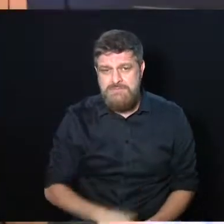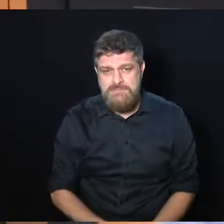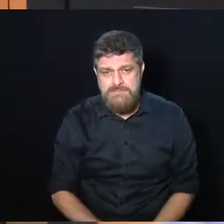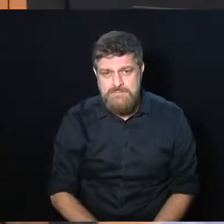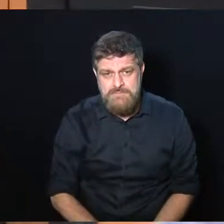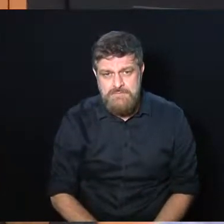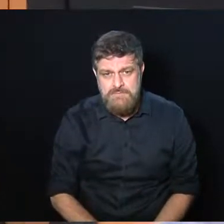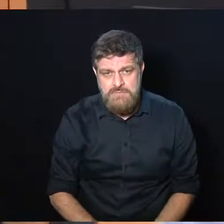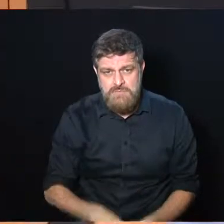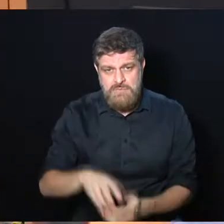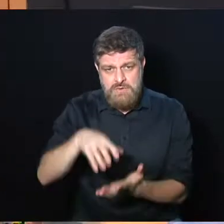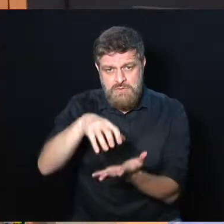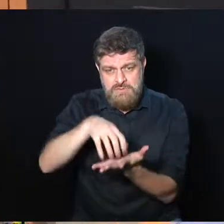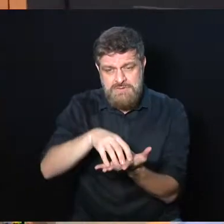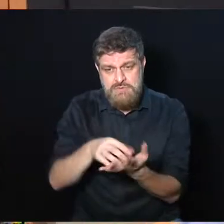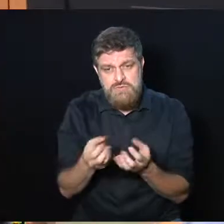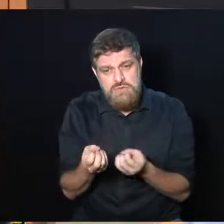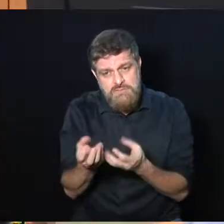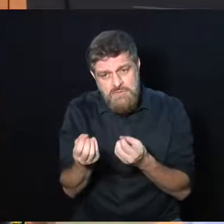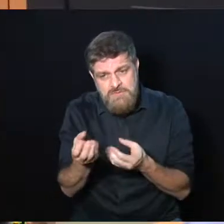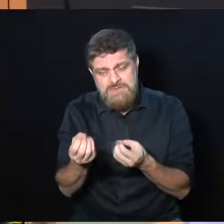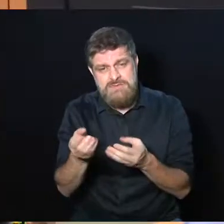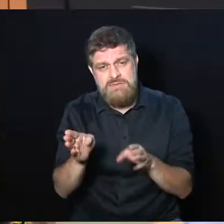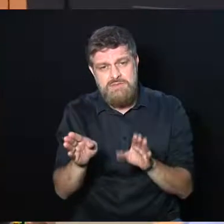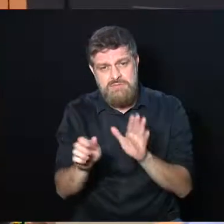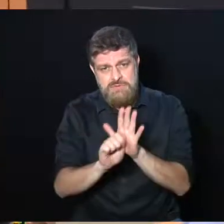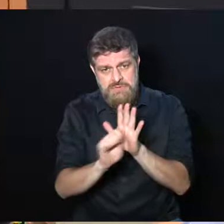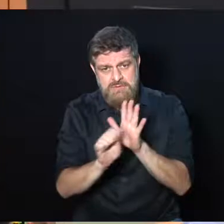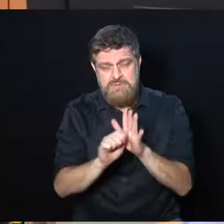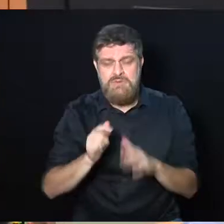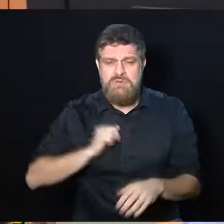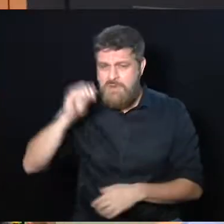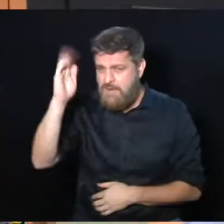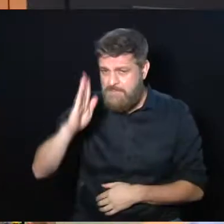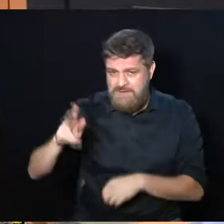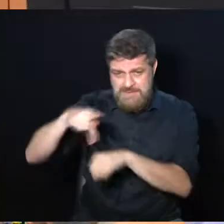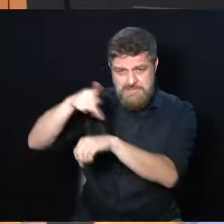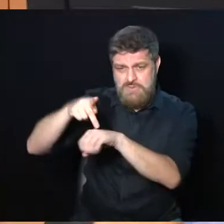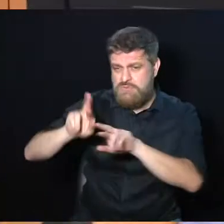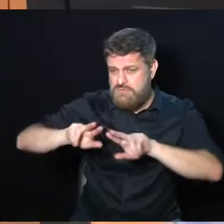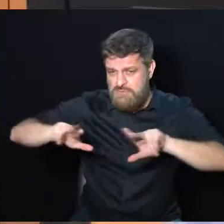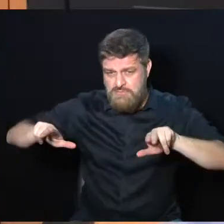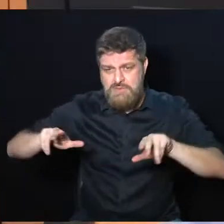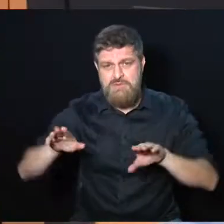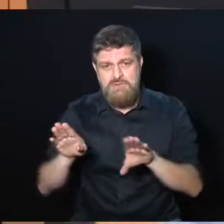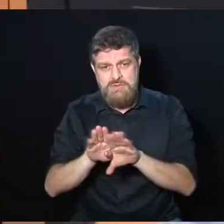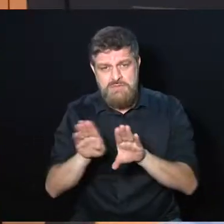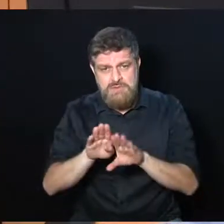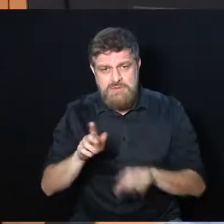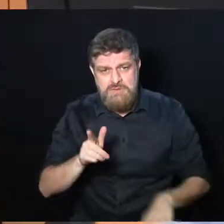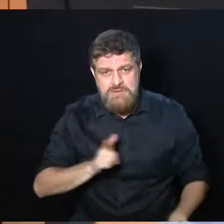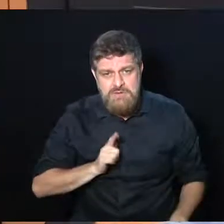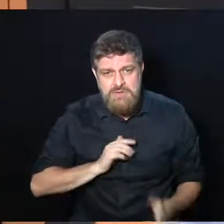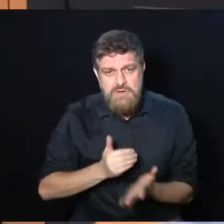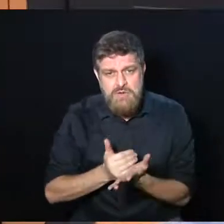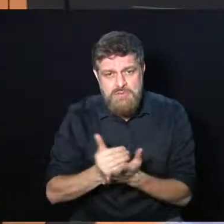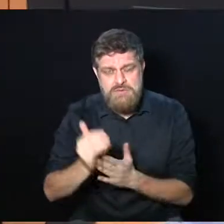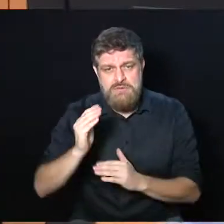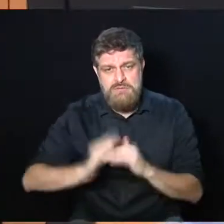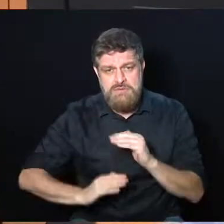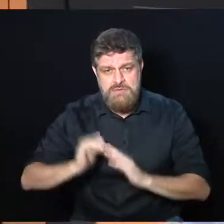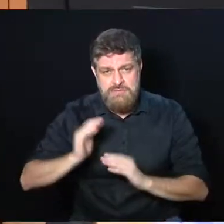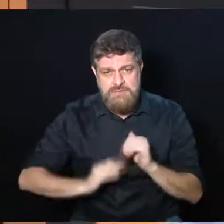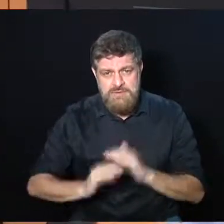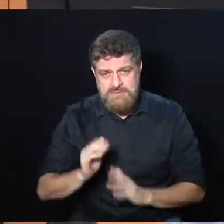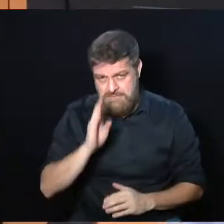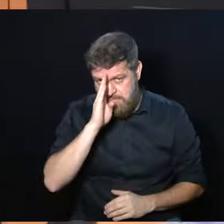Bom, os Centros de Informação Toxicológica, na verdade, também em outros países, ou mesmo no Brasil, os Centros de Controle de Intoxicações, eles iniciaram suas atividades,